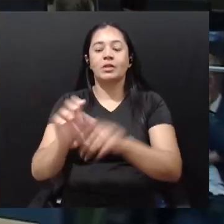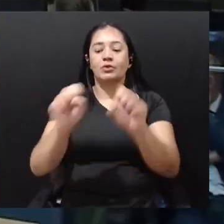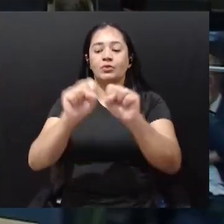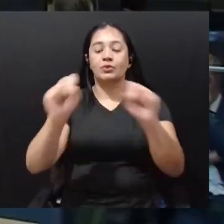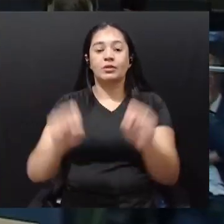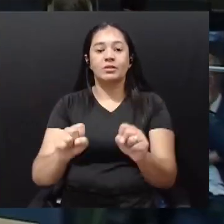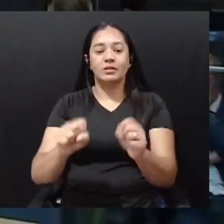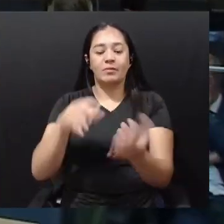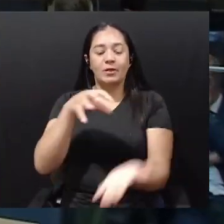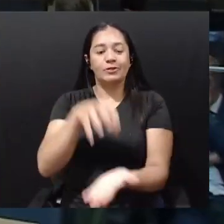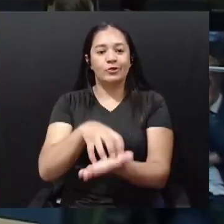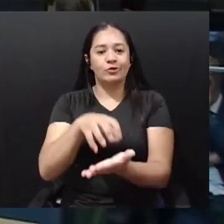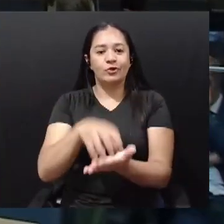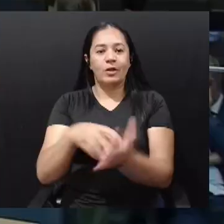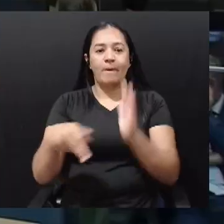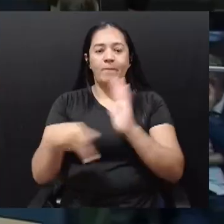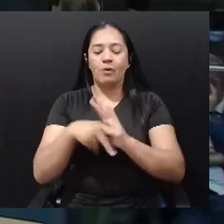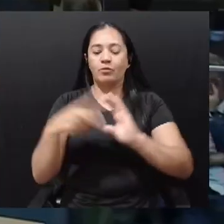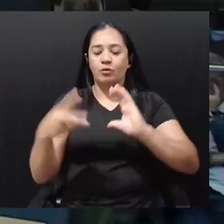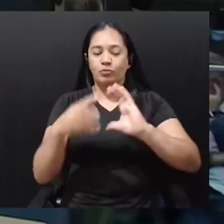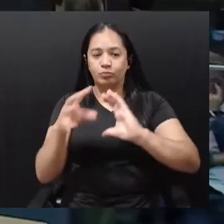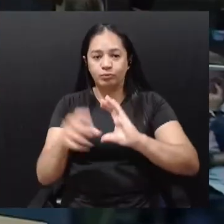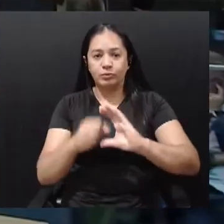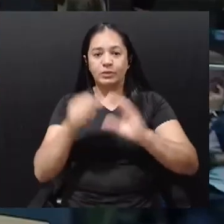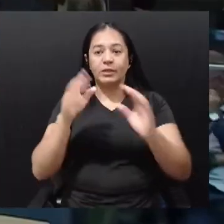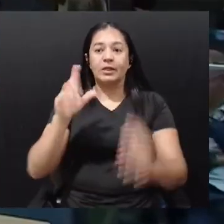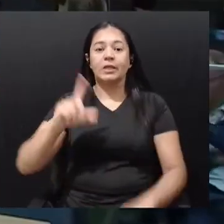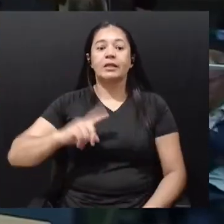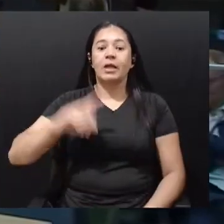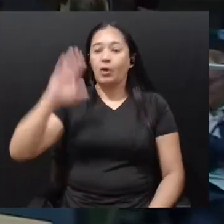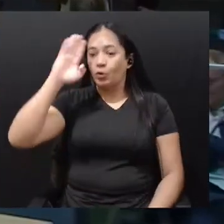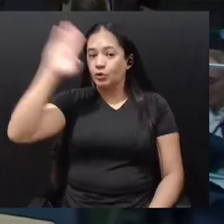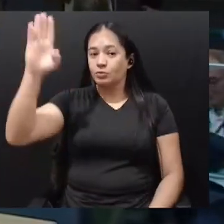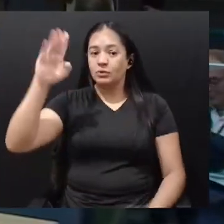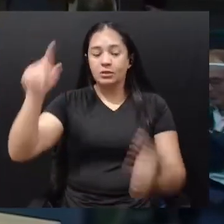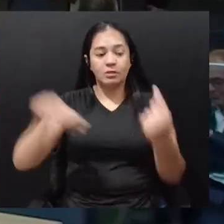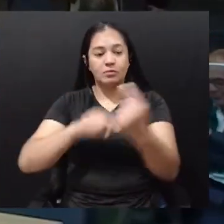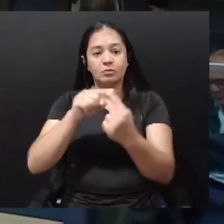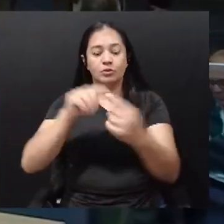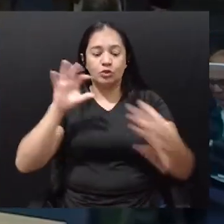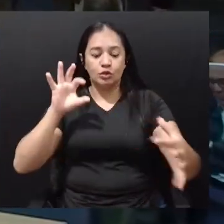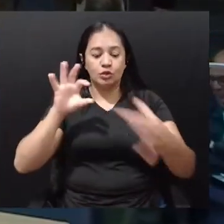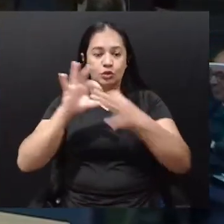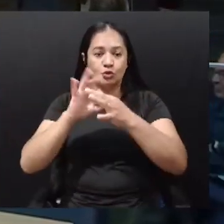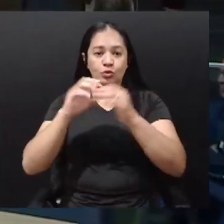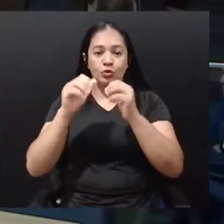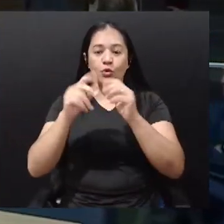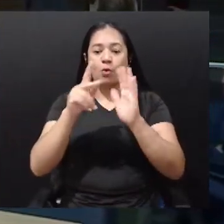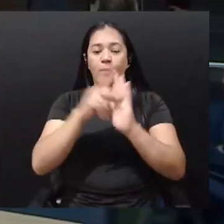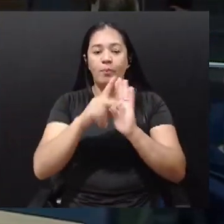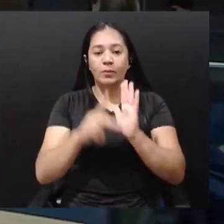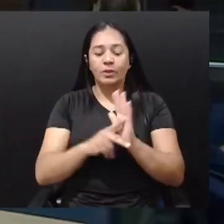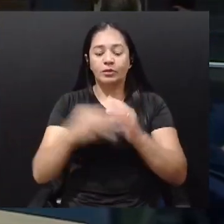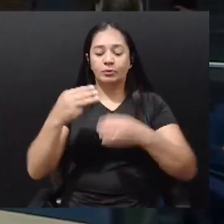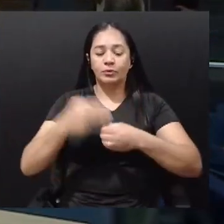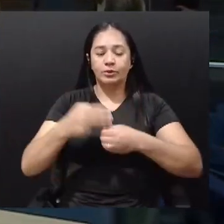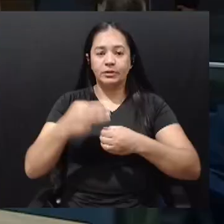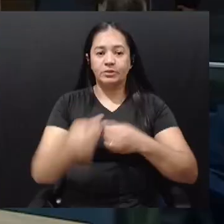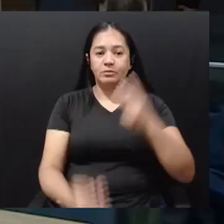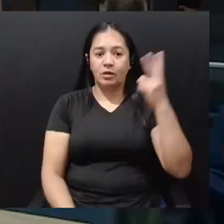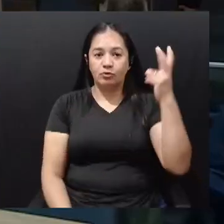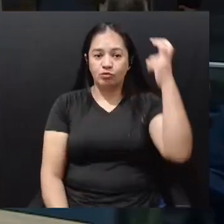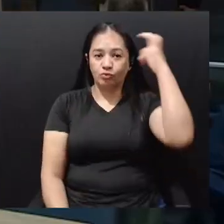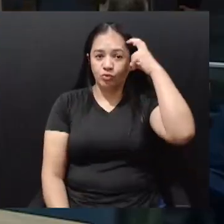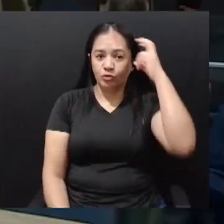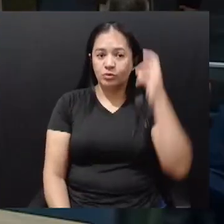ele tem os princípios, objetivos articulados ao Plano Municipal de Cultura. Ele pretende estabelecer um sistema